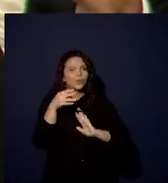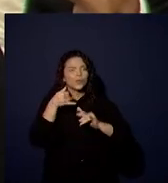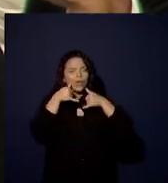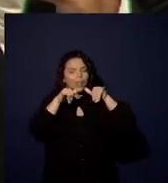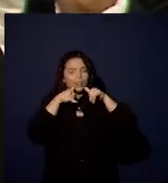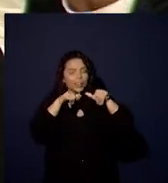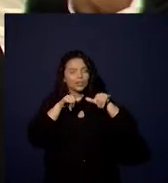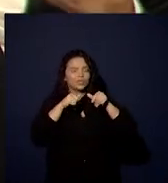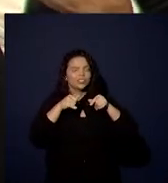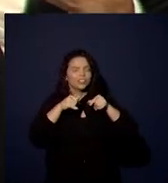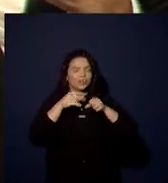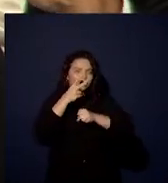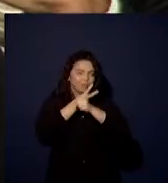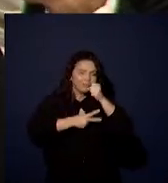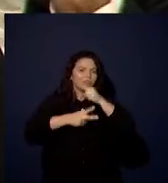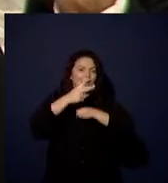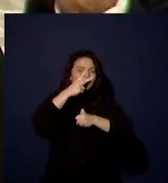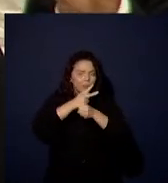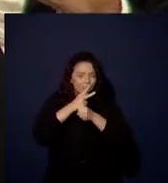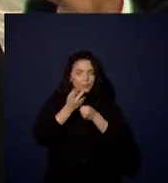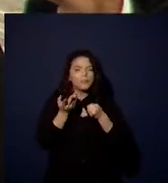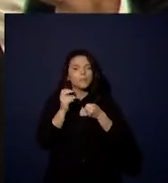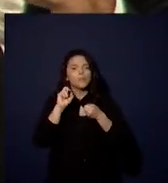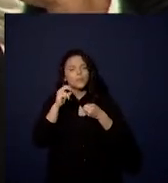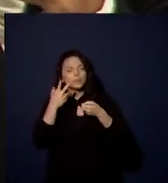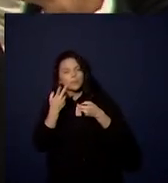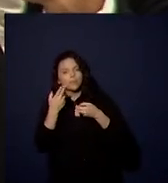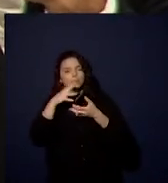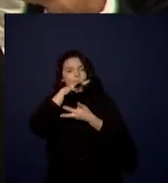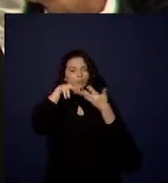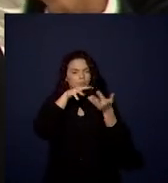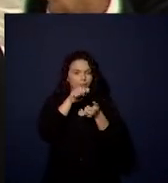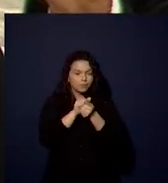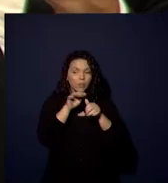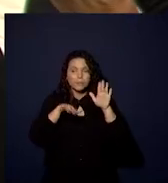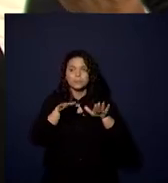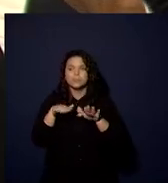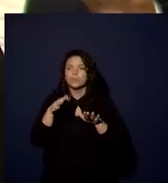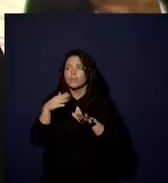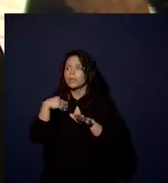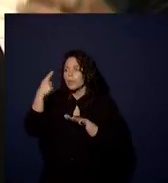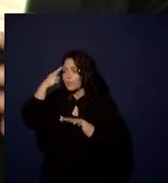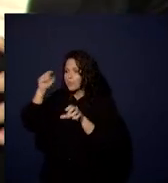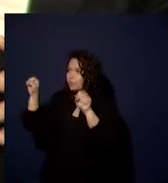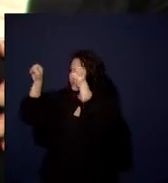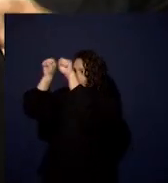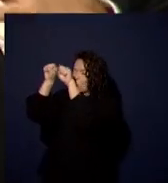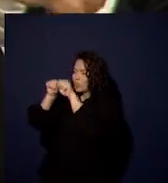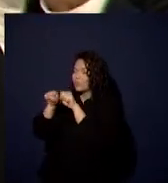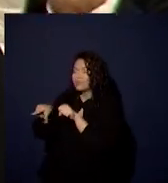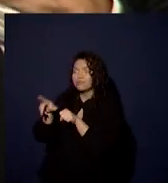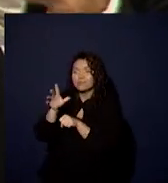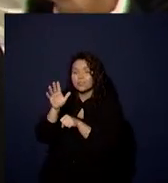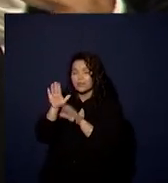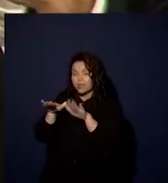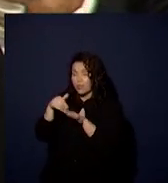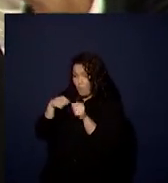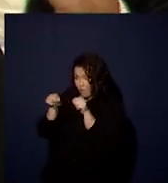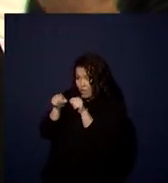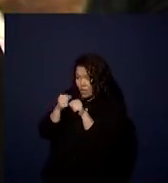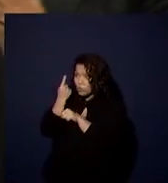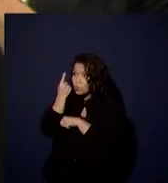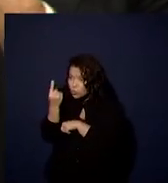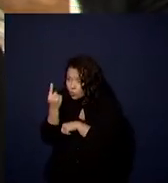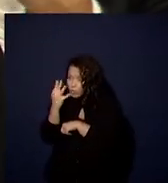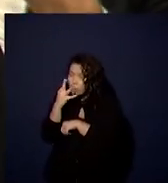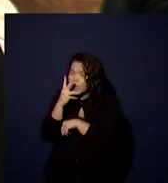a gente precisa fazer uma importação que demora meses quando na verdade a gente poderia ter fabricas no Brasil então são coisas que